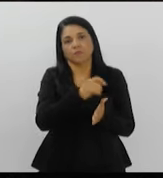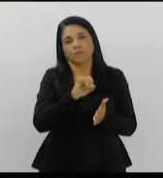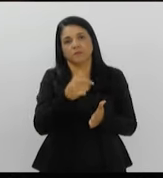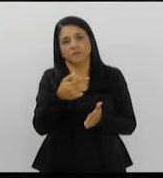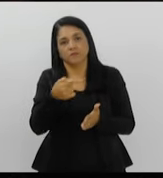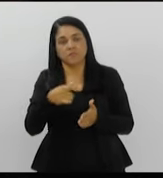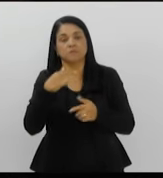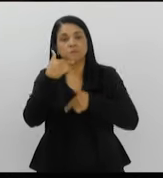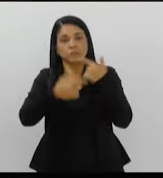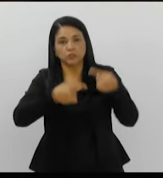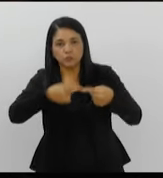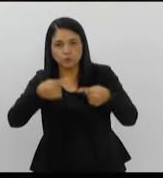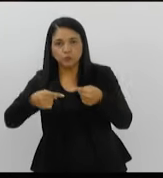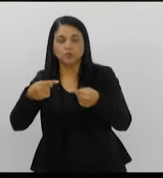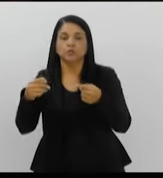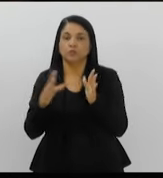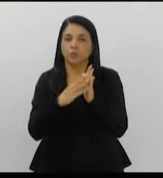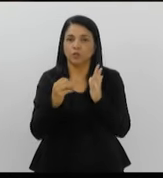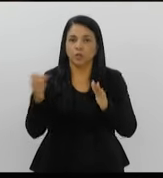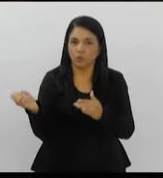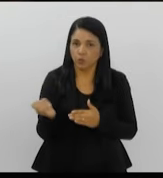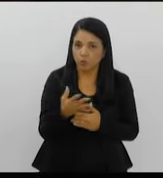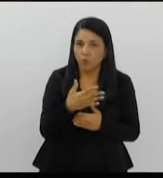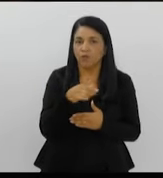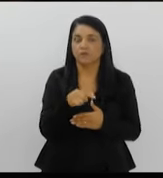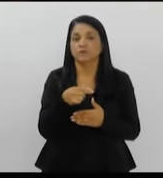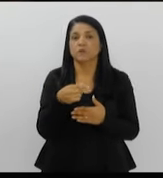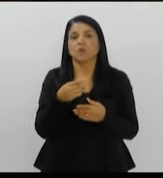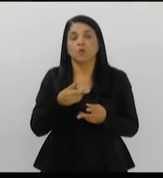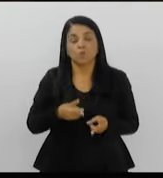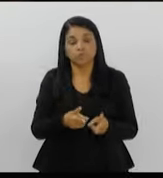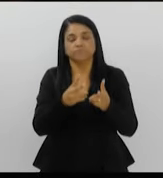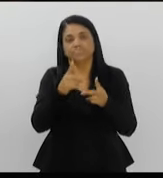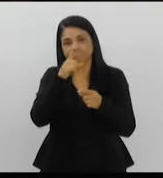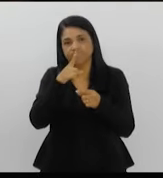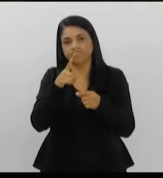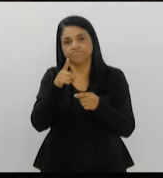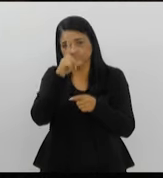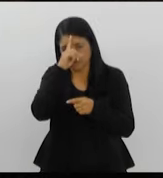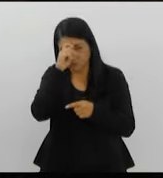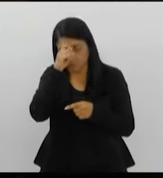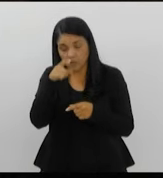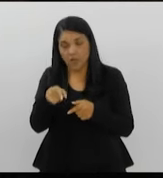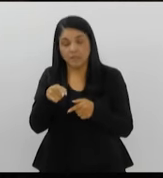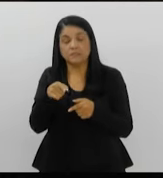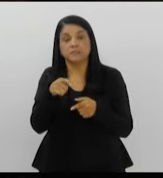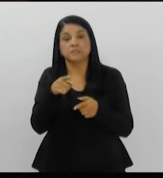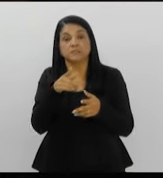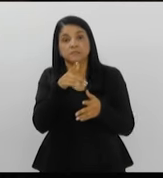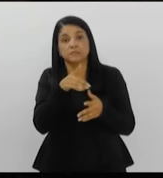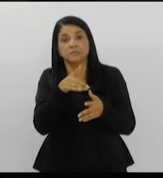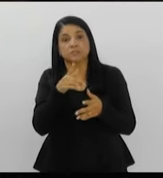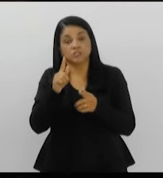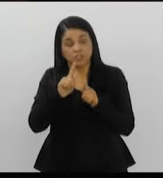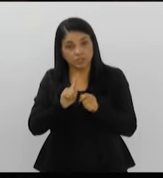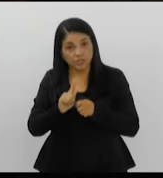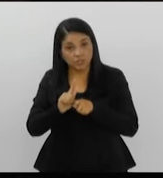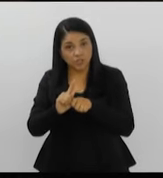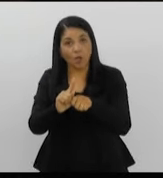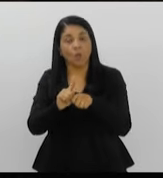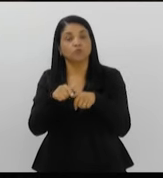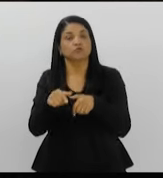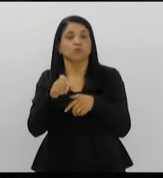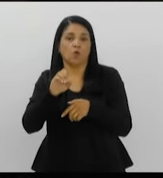esse modelo, de como manter algumas dessas unidades que têm esse nível de complexidade alto sob a gestão de OS, se é